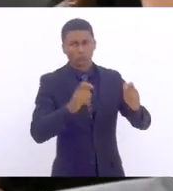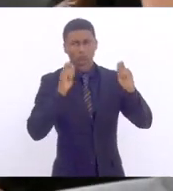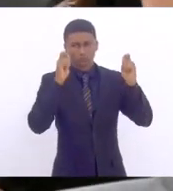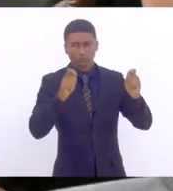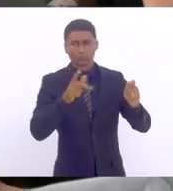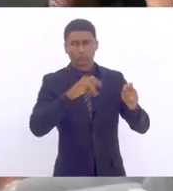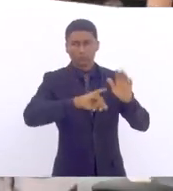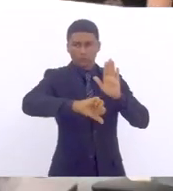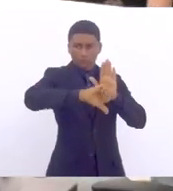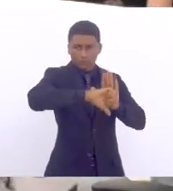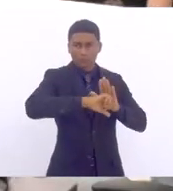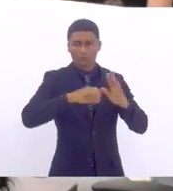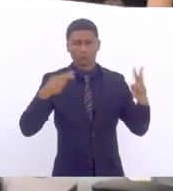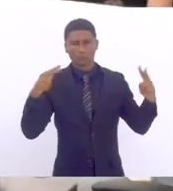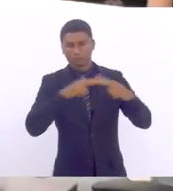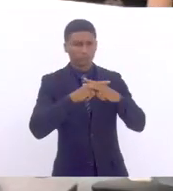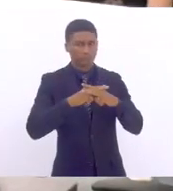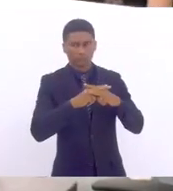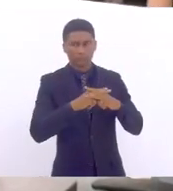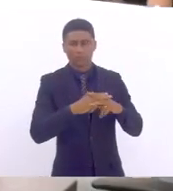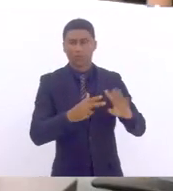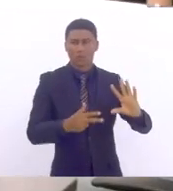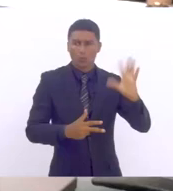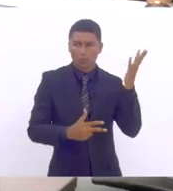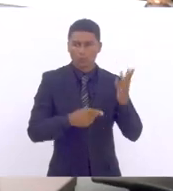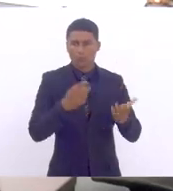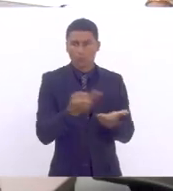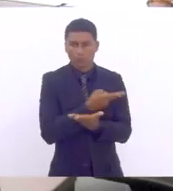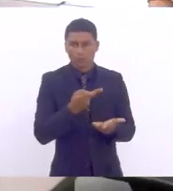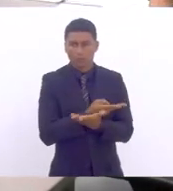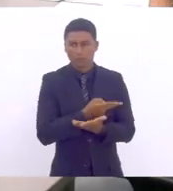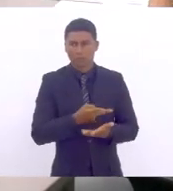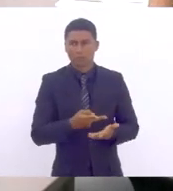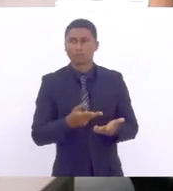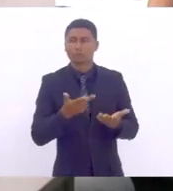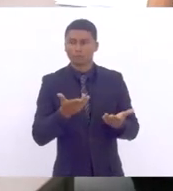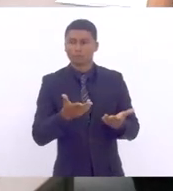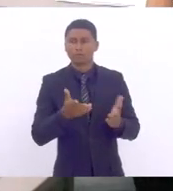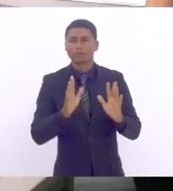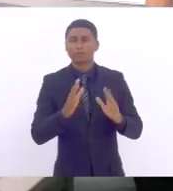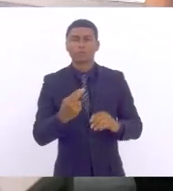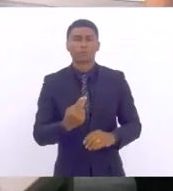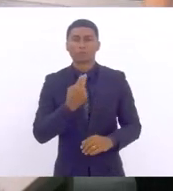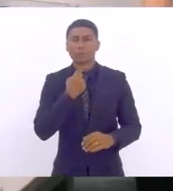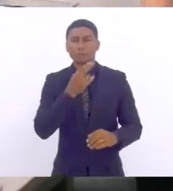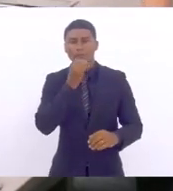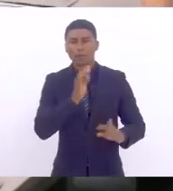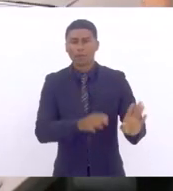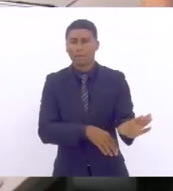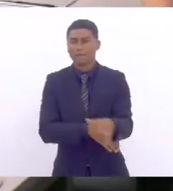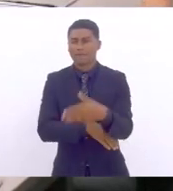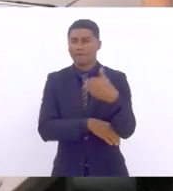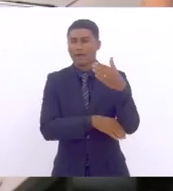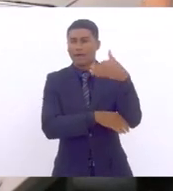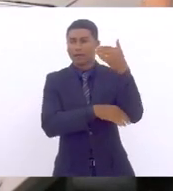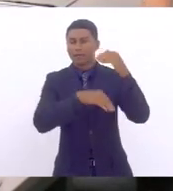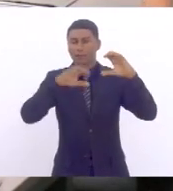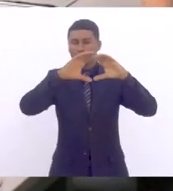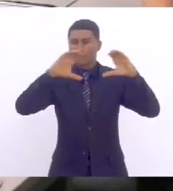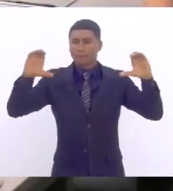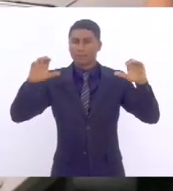a pancadaria, seja o que for de errado no futebol. Acho que essa punição só não pode ser numa faixa, numa bandeira e no